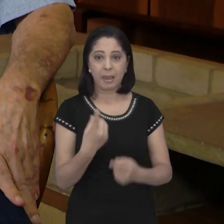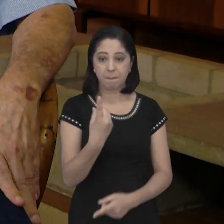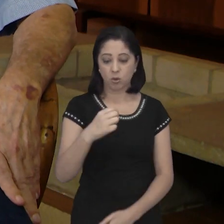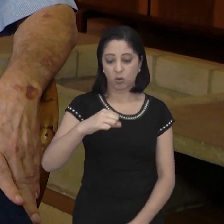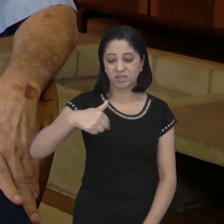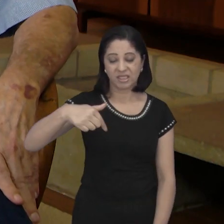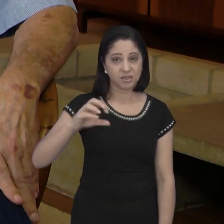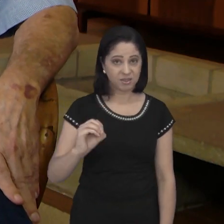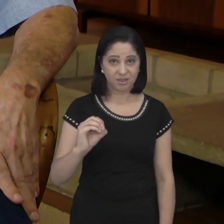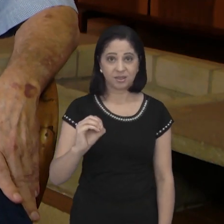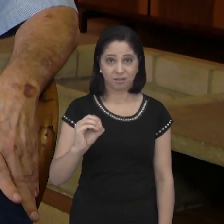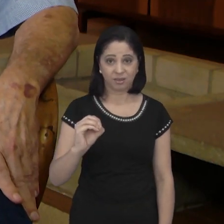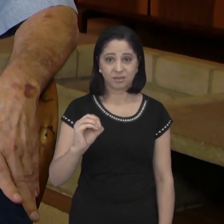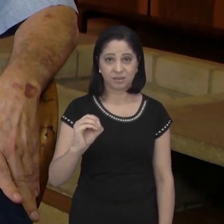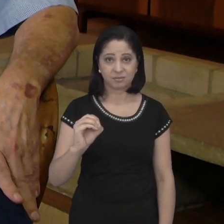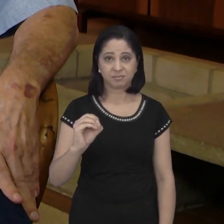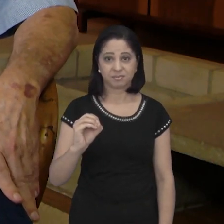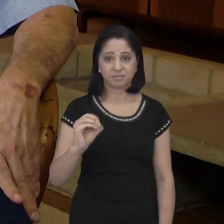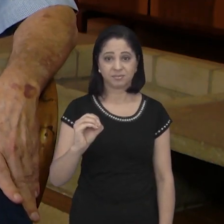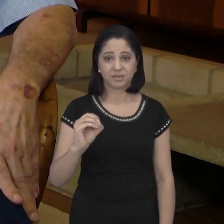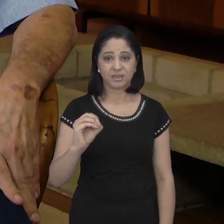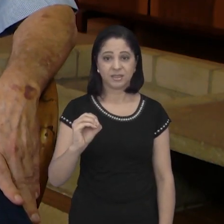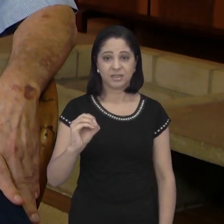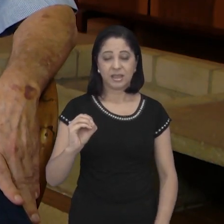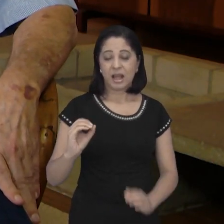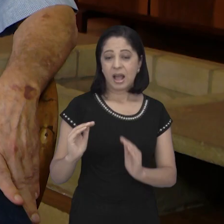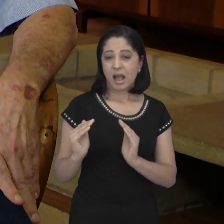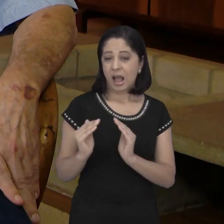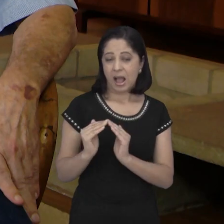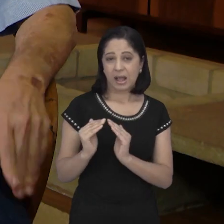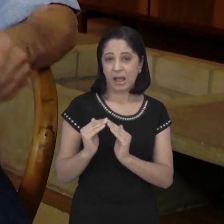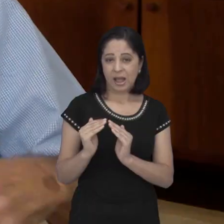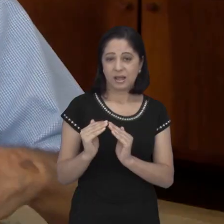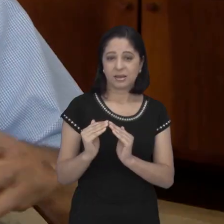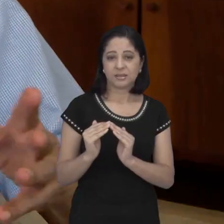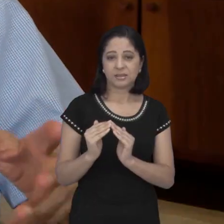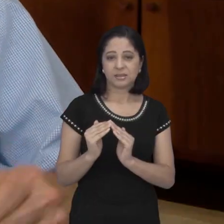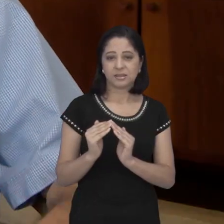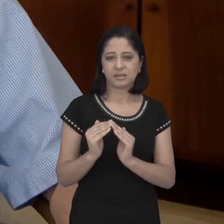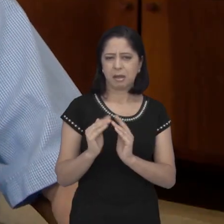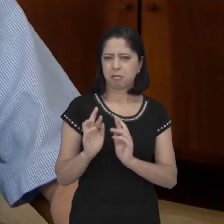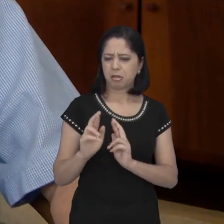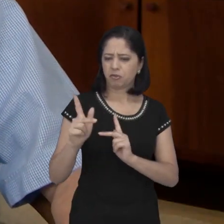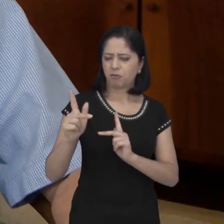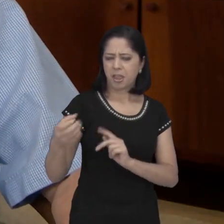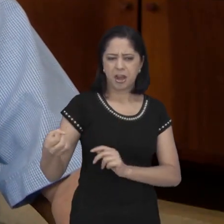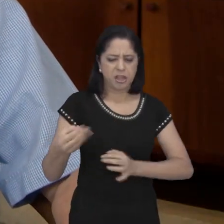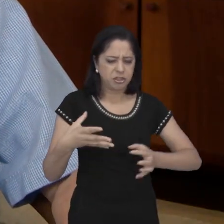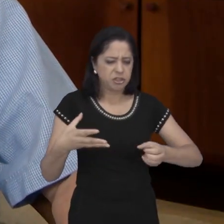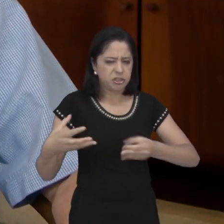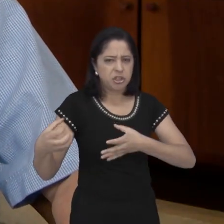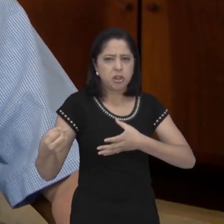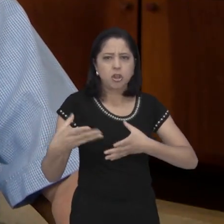eram coisas assim que me voltavam sempre, né? A imagem da casa,